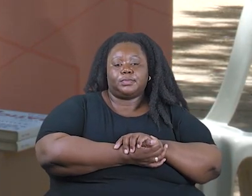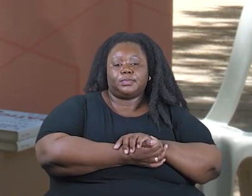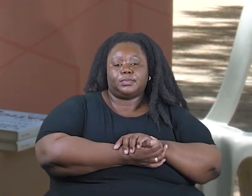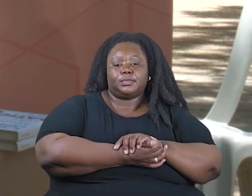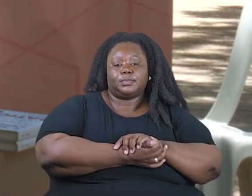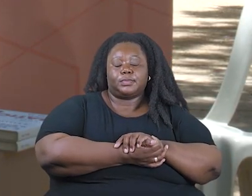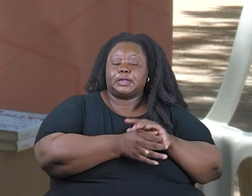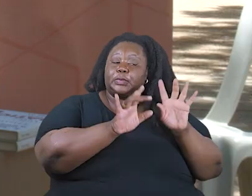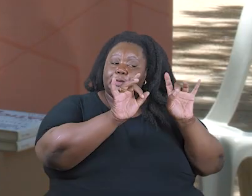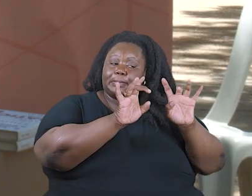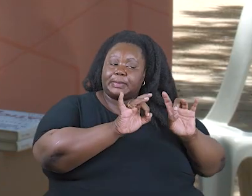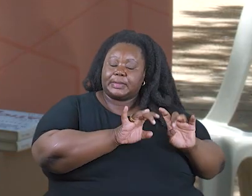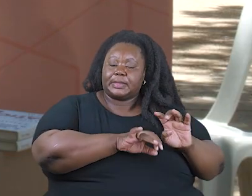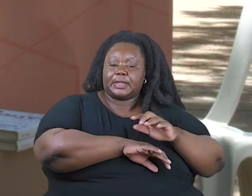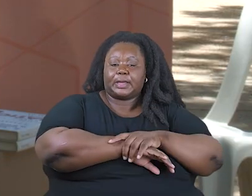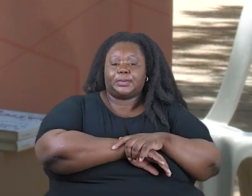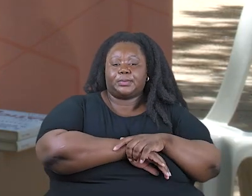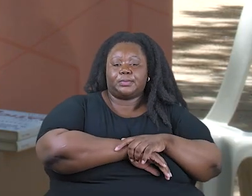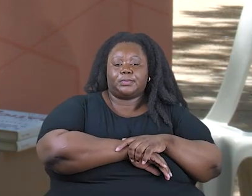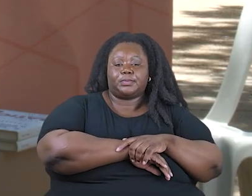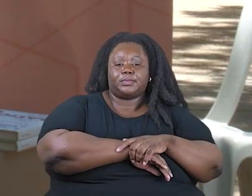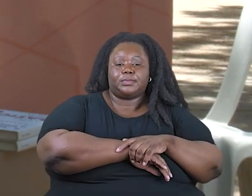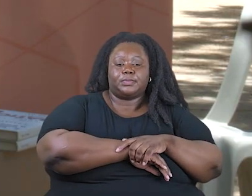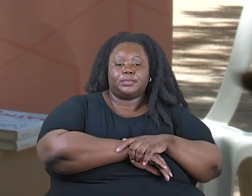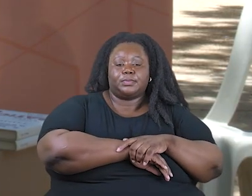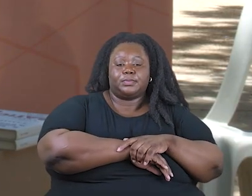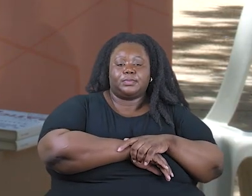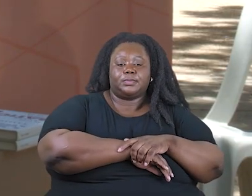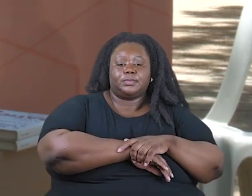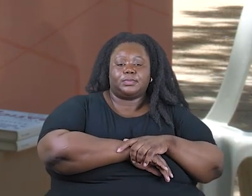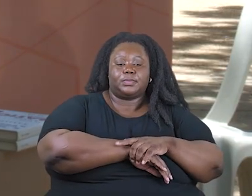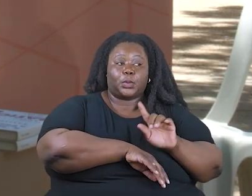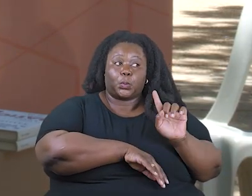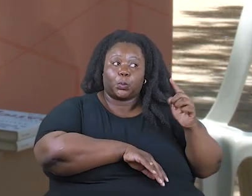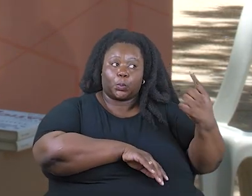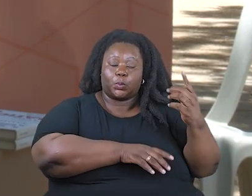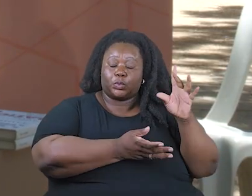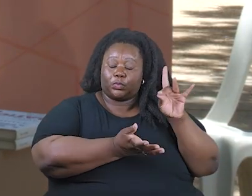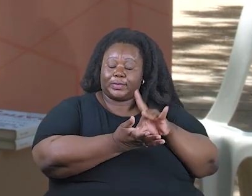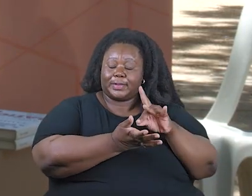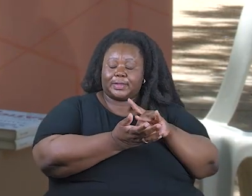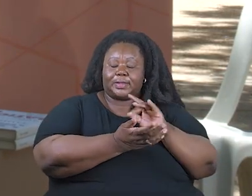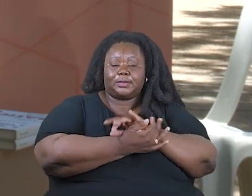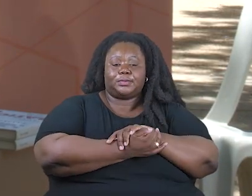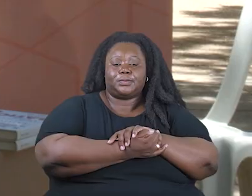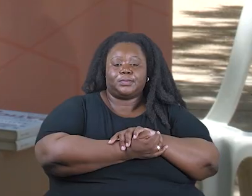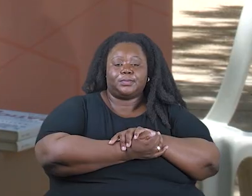ideia da exclusividade. O único, a originalidade.